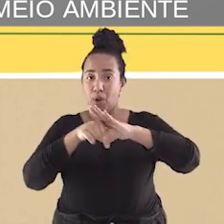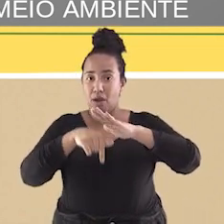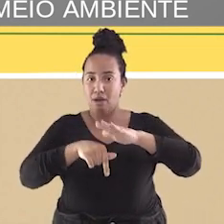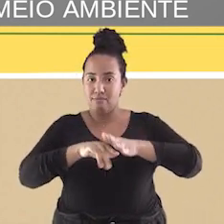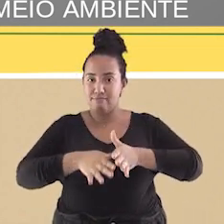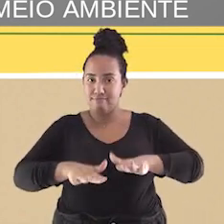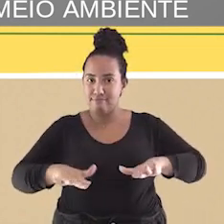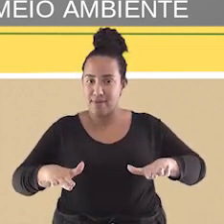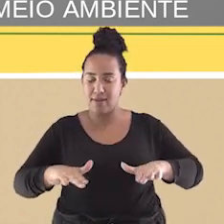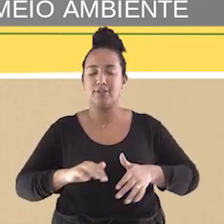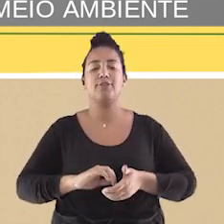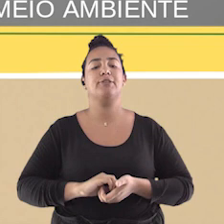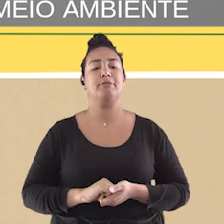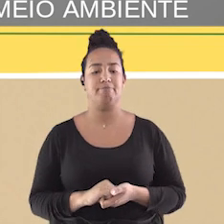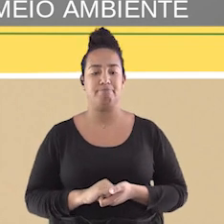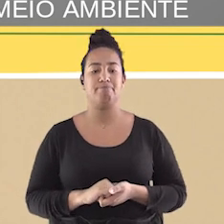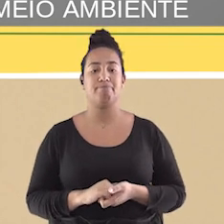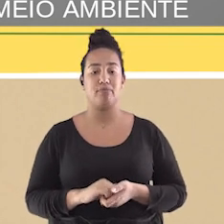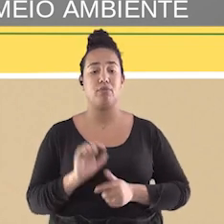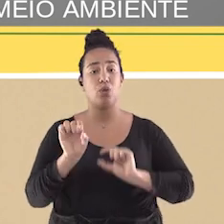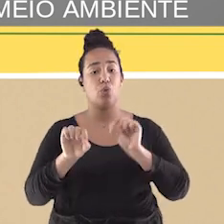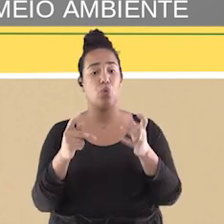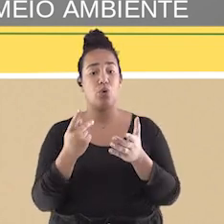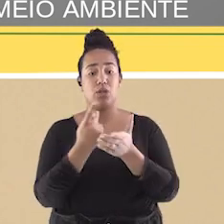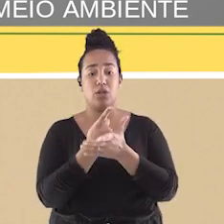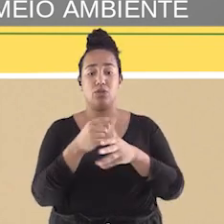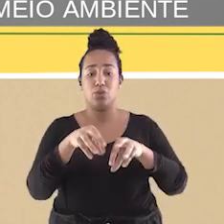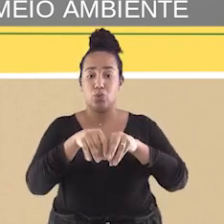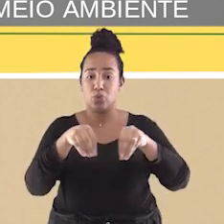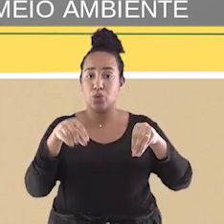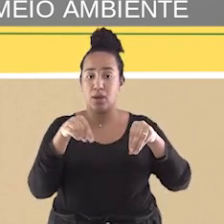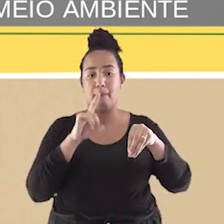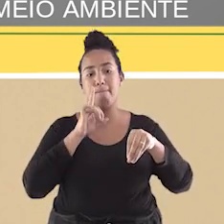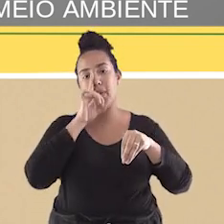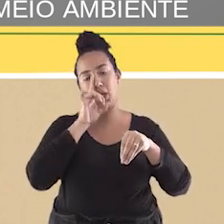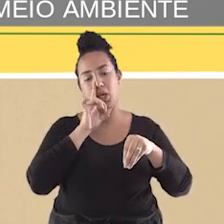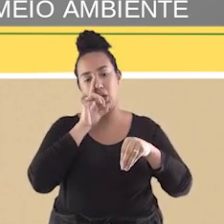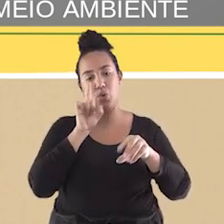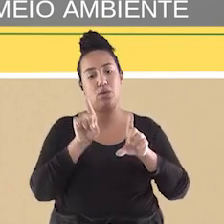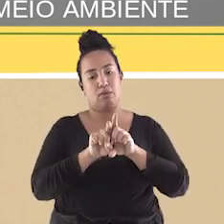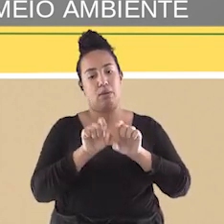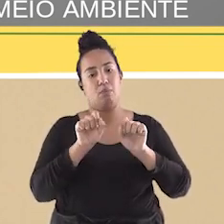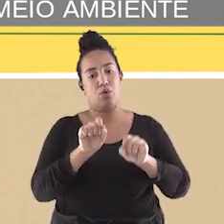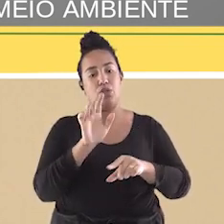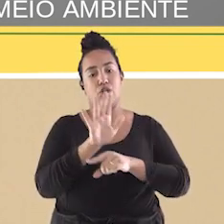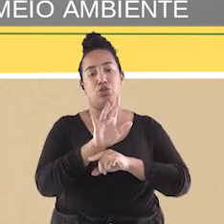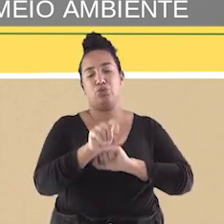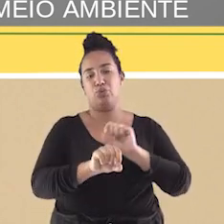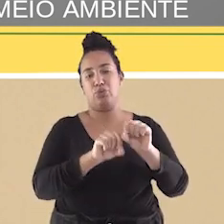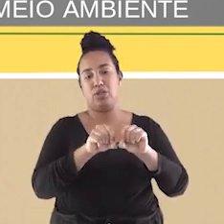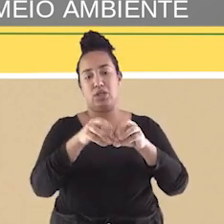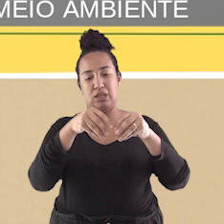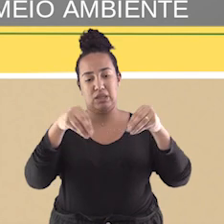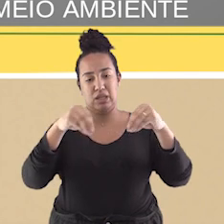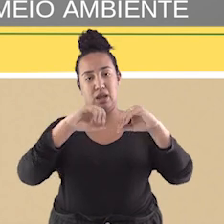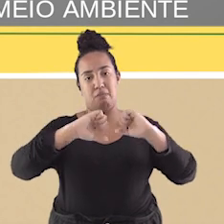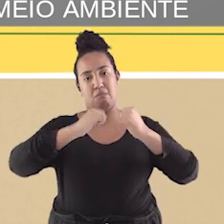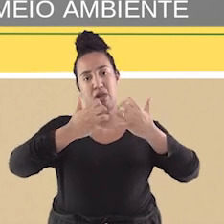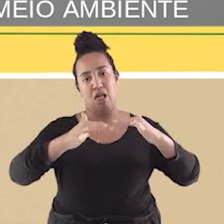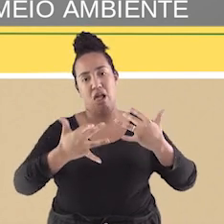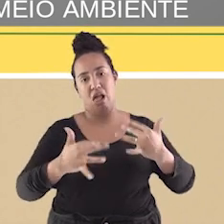águas subterrâneas, deixando o solo comprometido e contribuindo para deslizamentos de terras